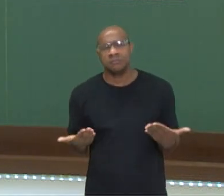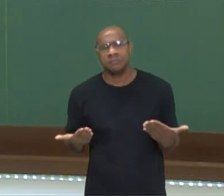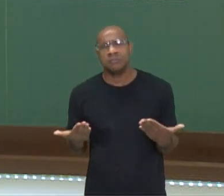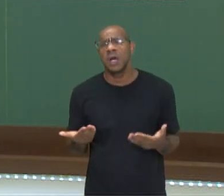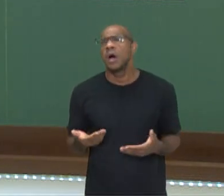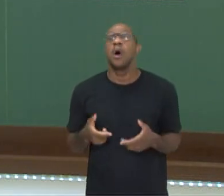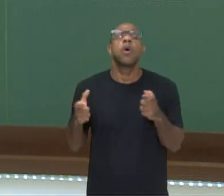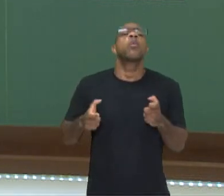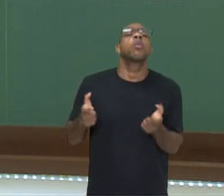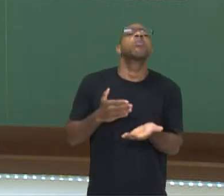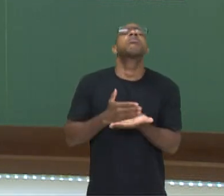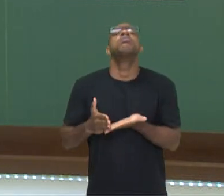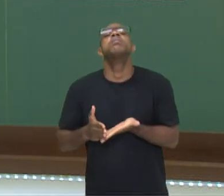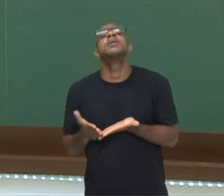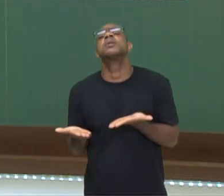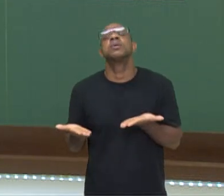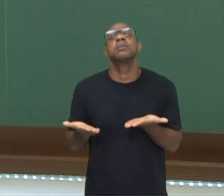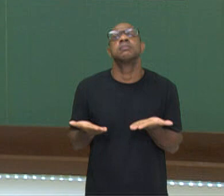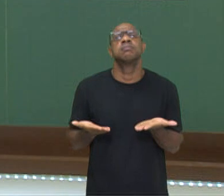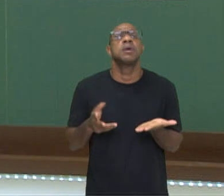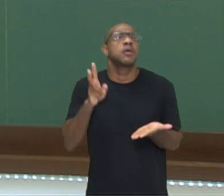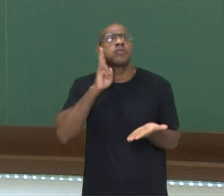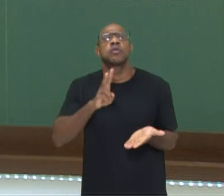que começou?